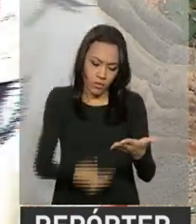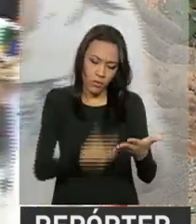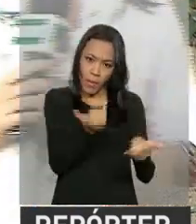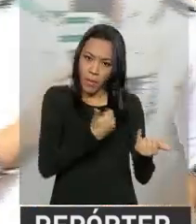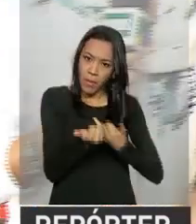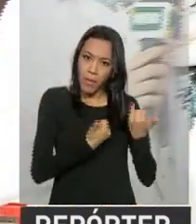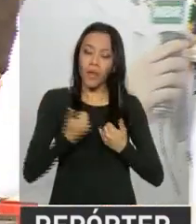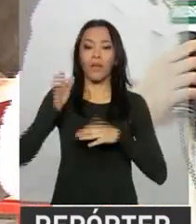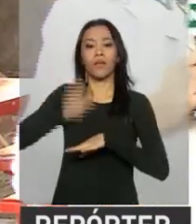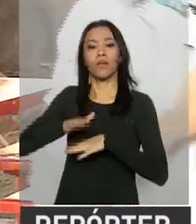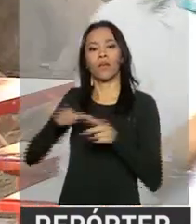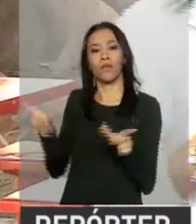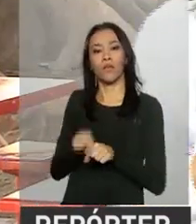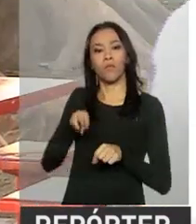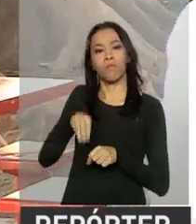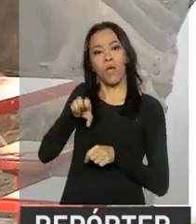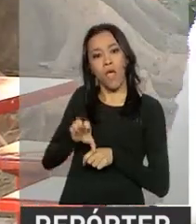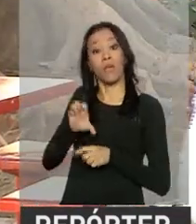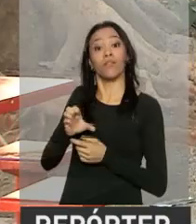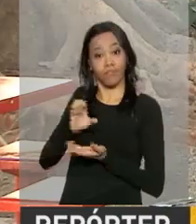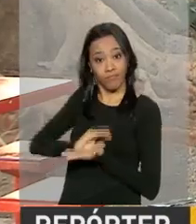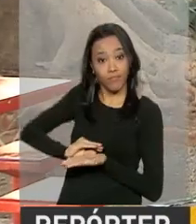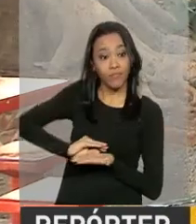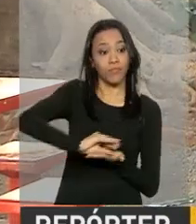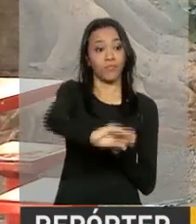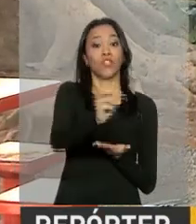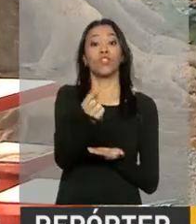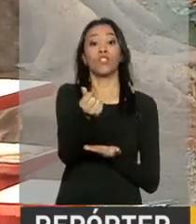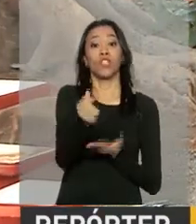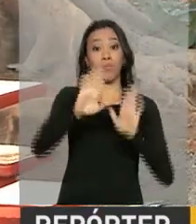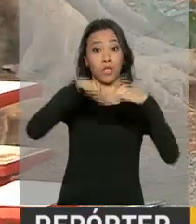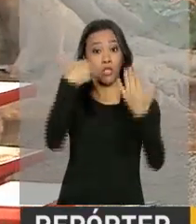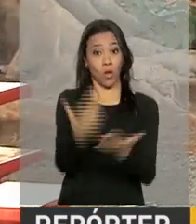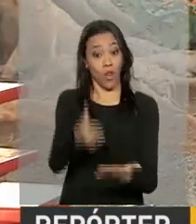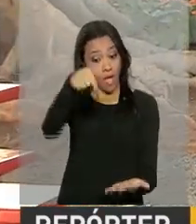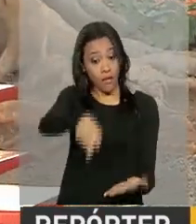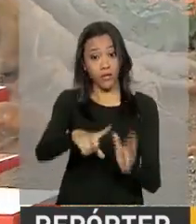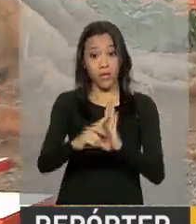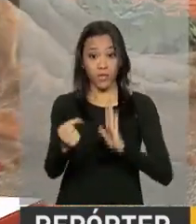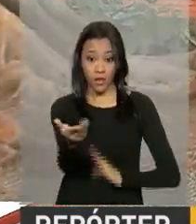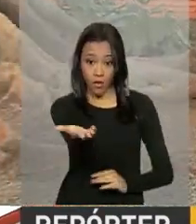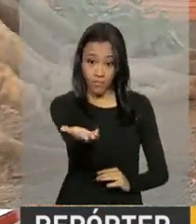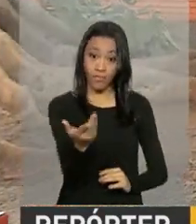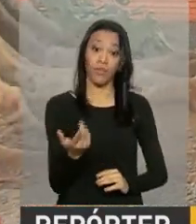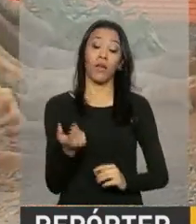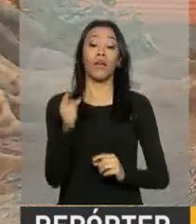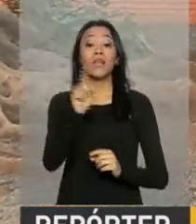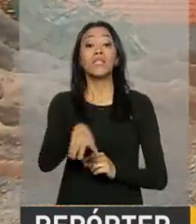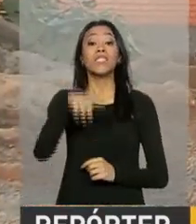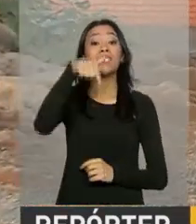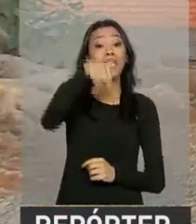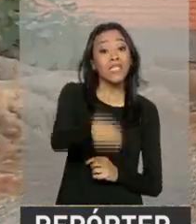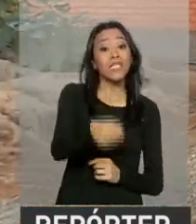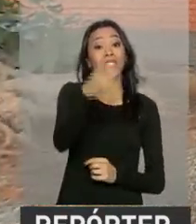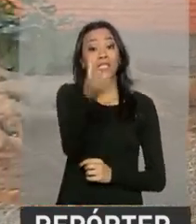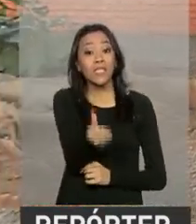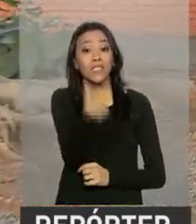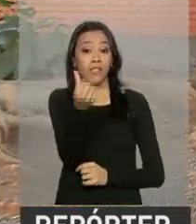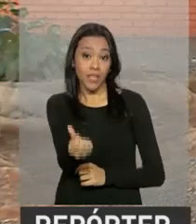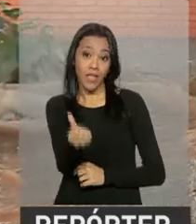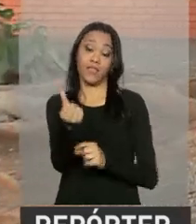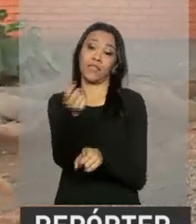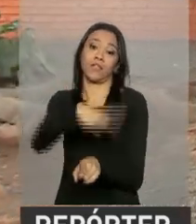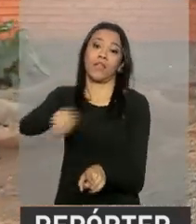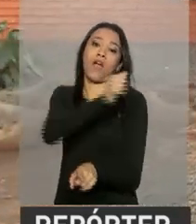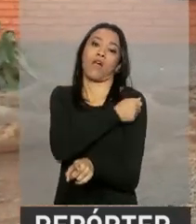da Educação planeja o repasse de recursos para as escolas públicas como essa de Brasília aqui são 766 alunos do